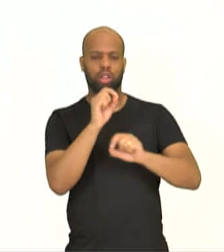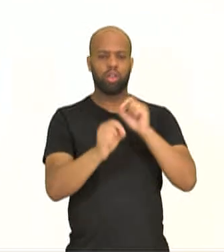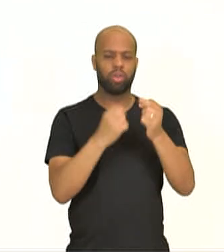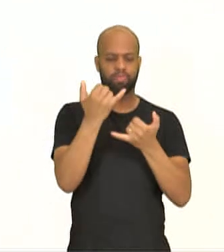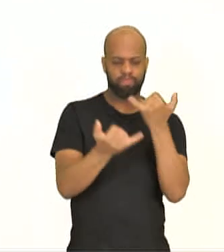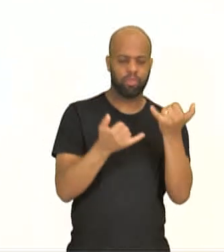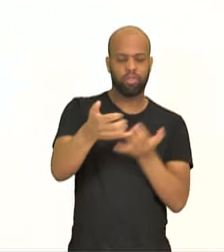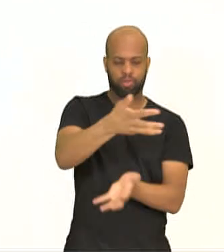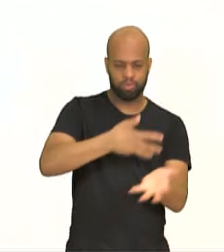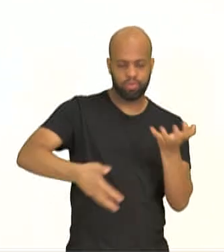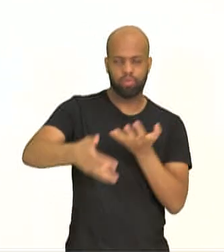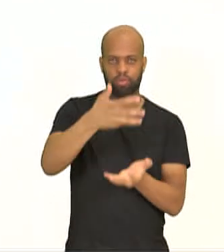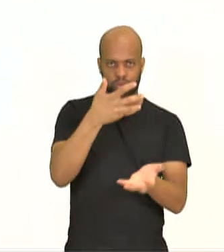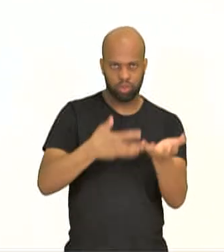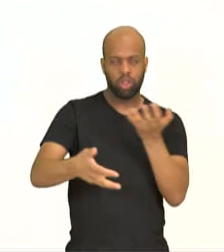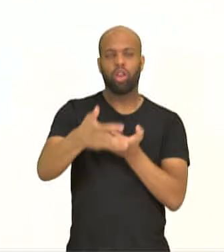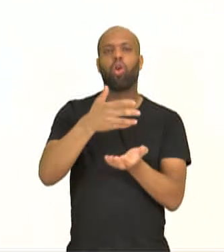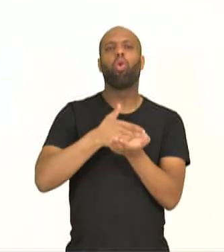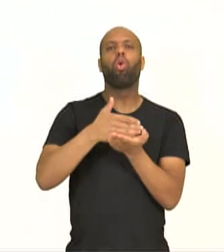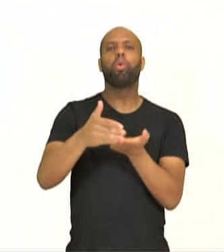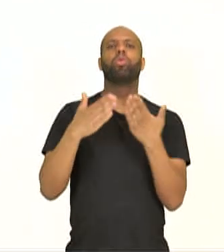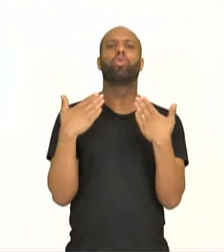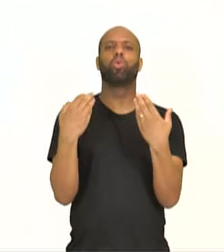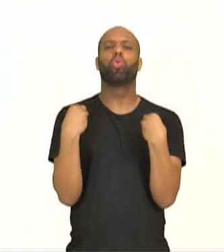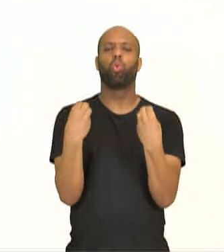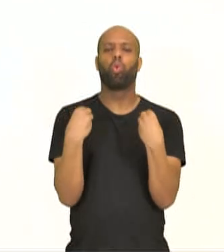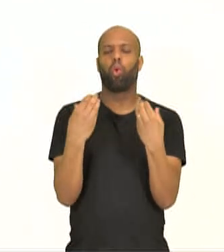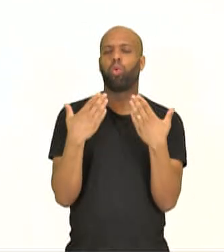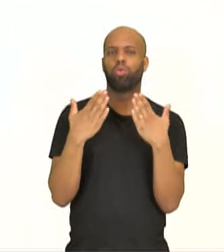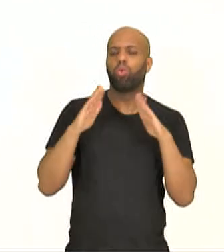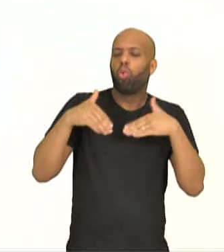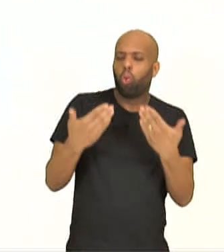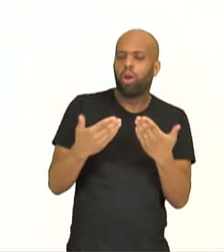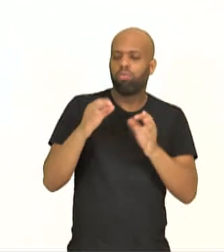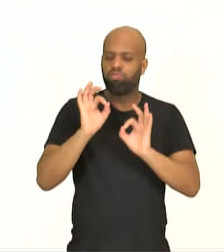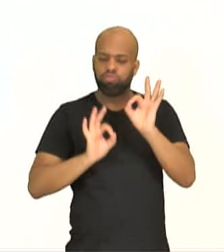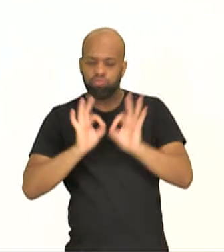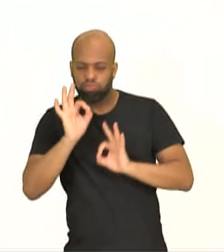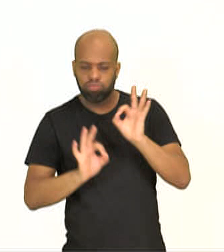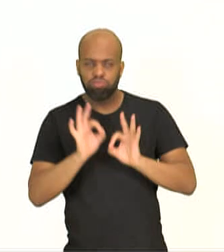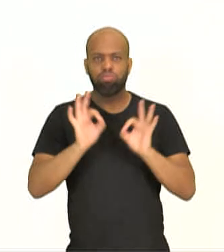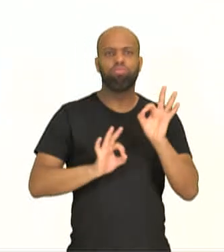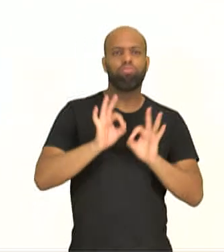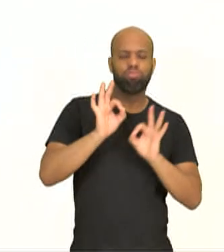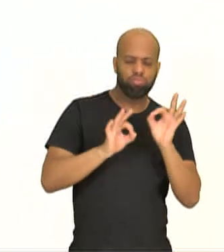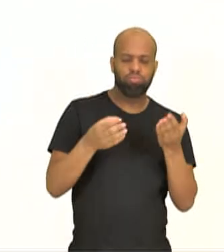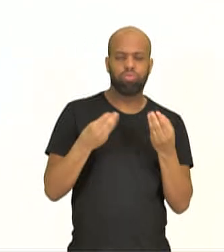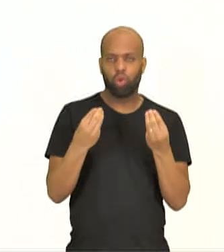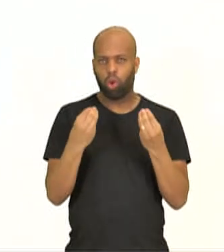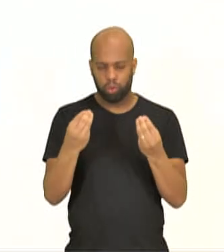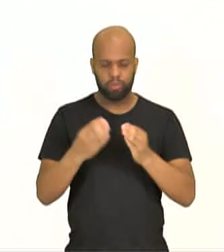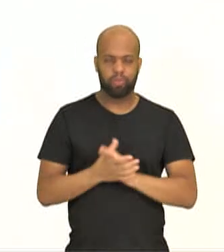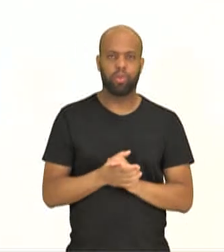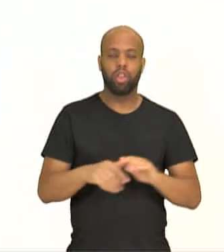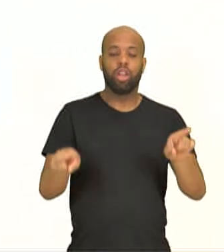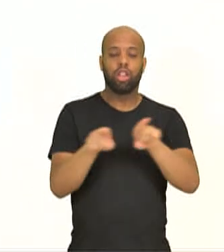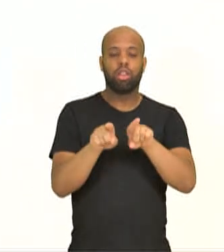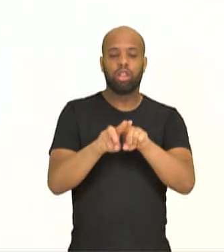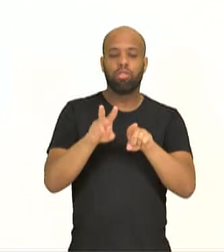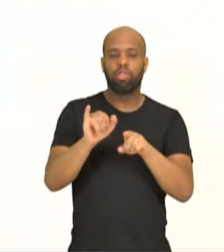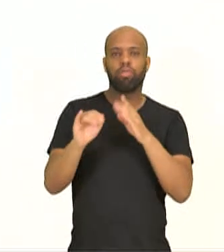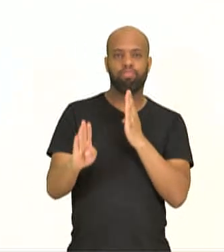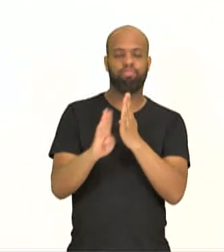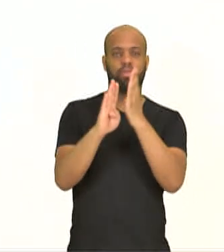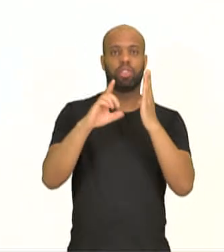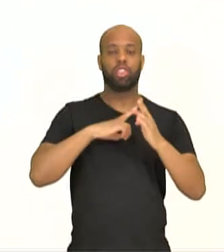cooperativos, então desde quando eles existem, quando que eles foram organizados, sistematizados, identificar os